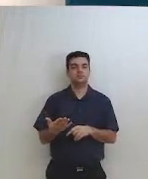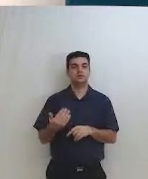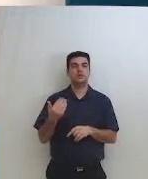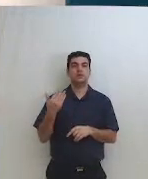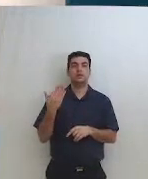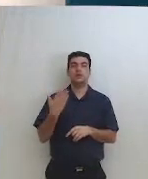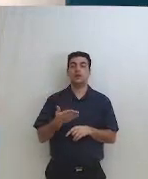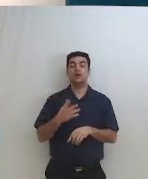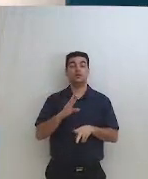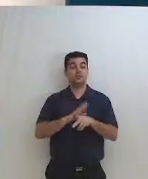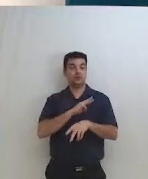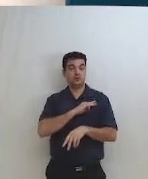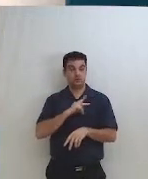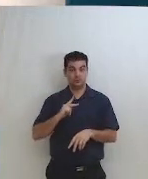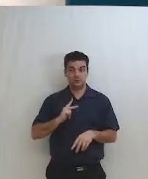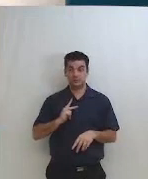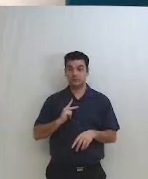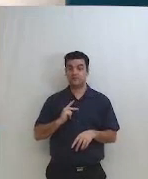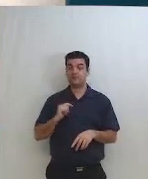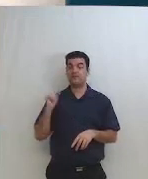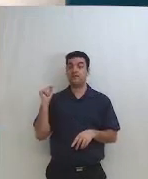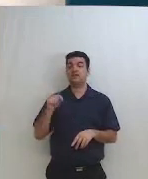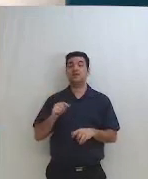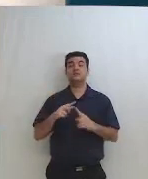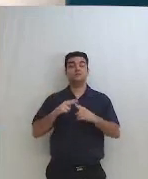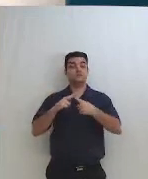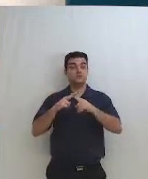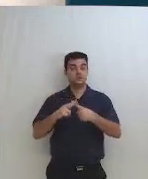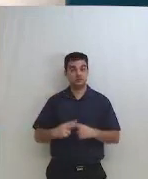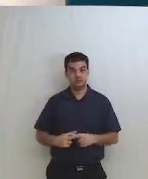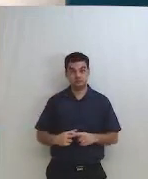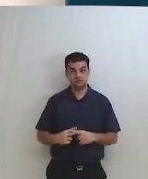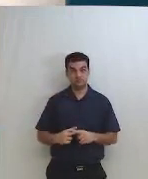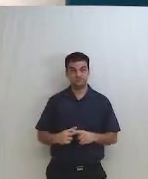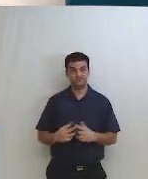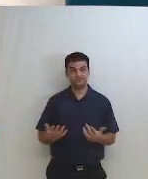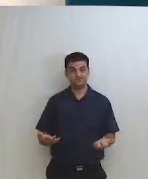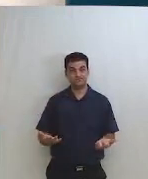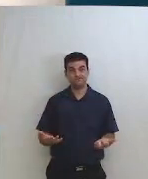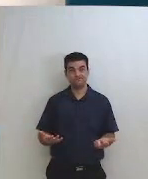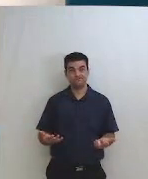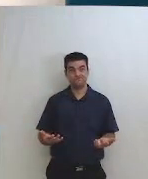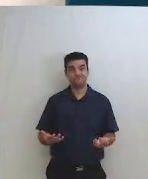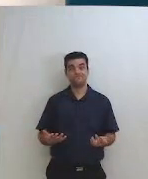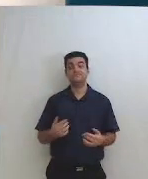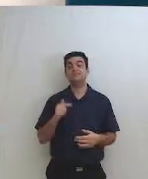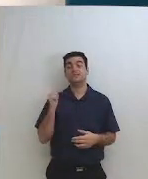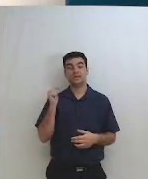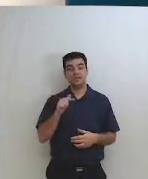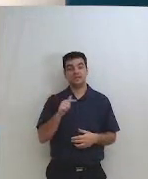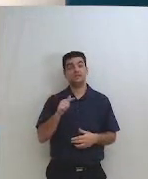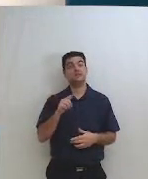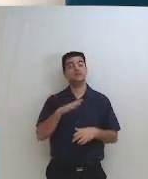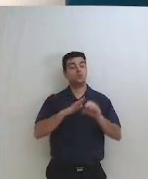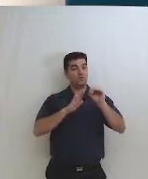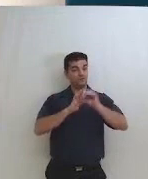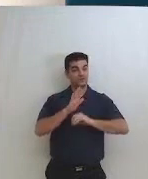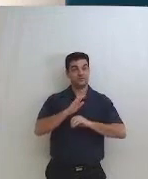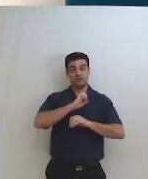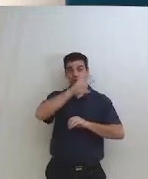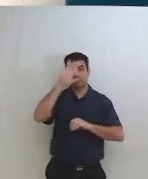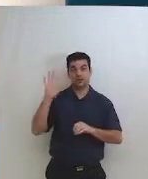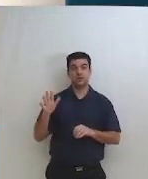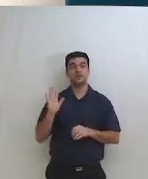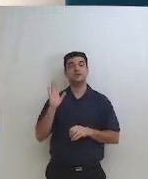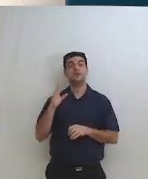Público, passou por uma manutenção. Isso está atestado através do ofício encartado às folhas 109